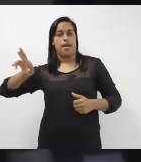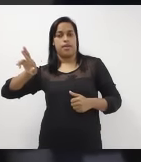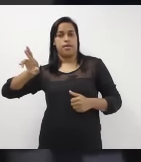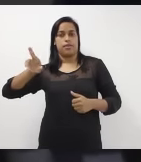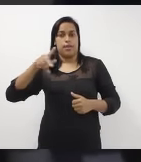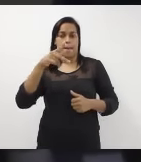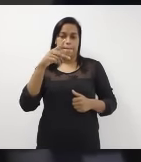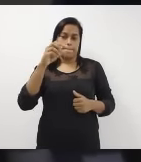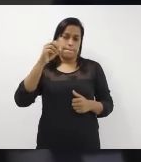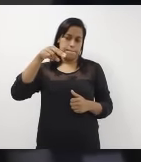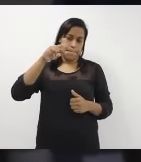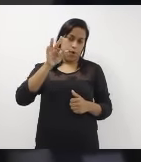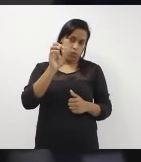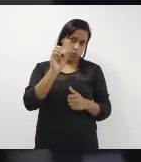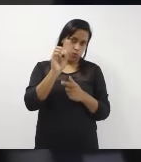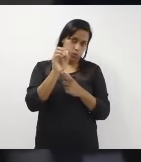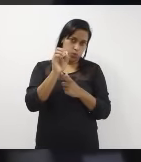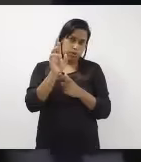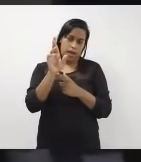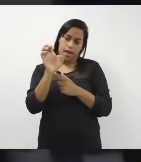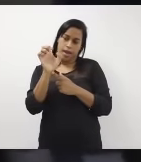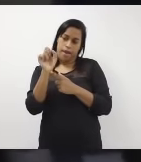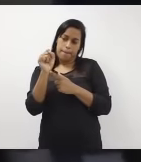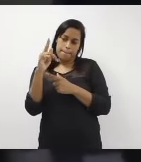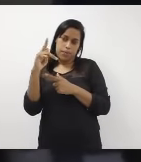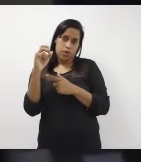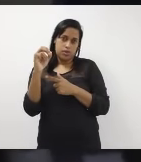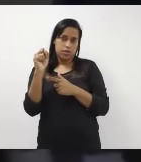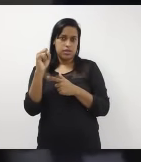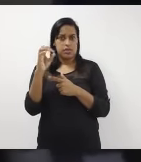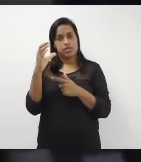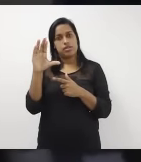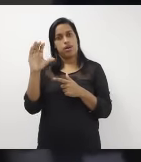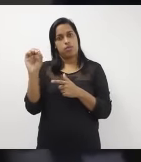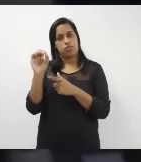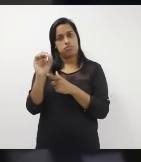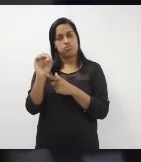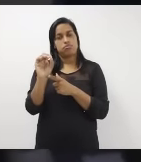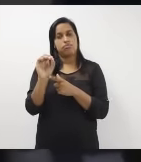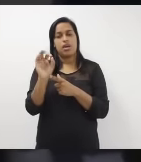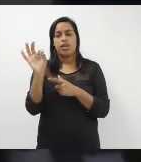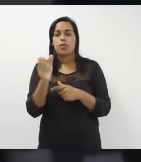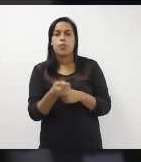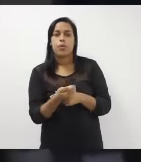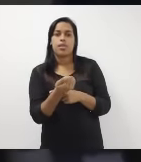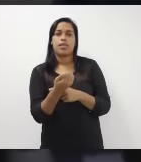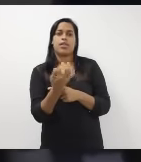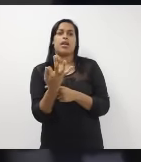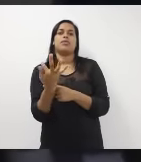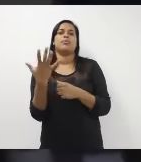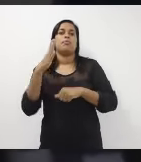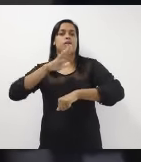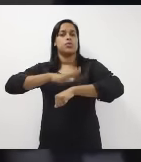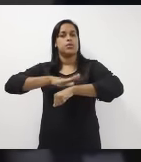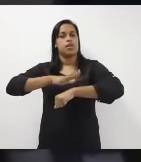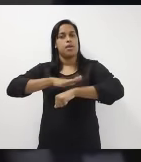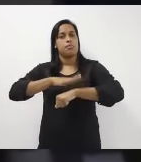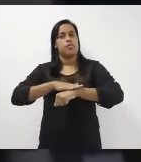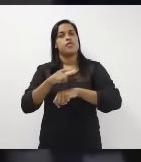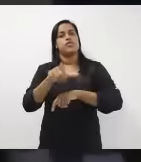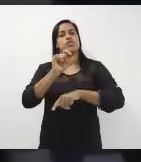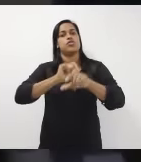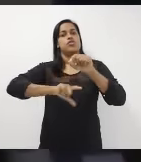ponto de reposição vai ser calculado multiplicando a taxa de consumo pelo tempo de ressuprimento. Ele vai ser